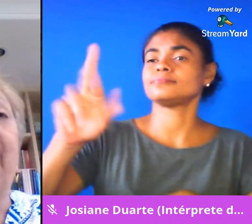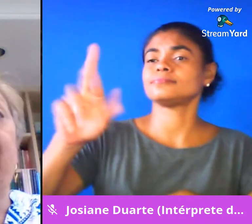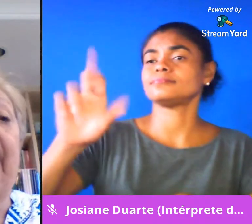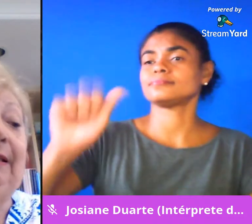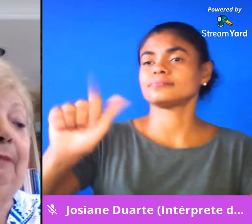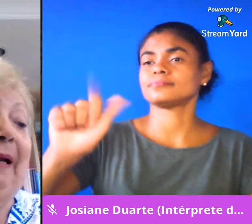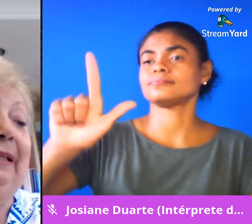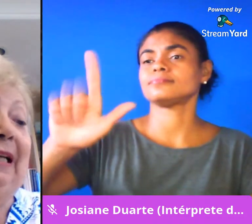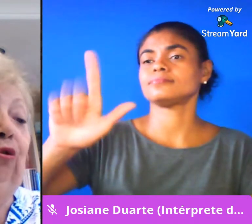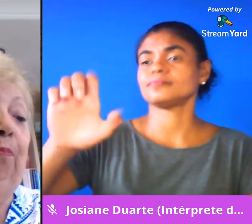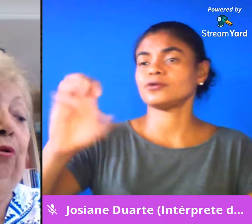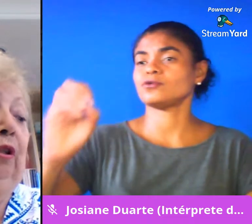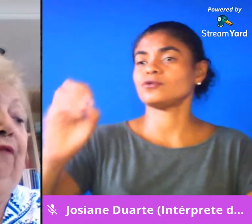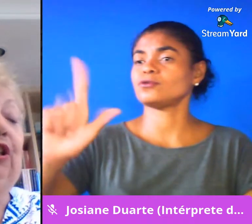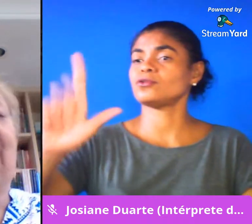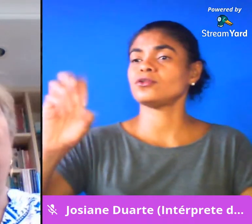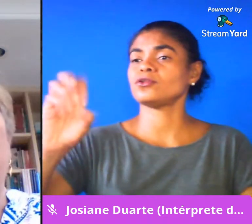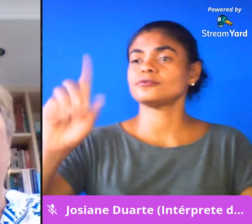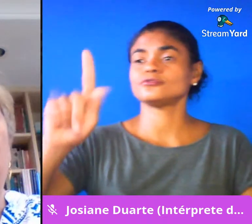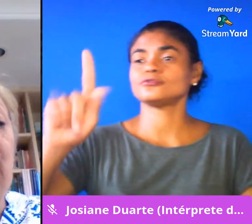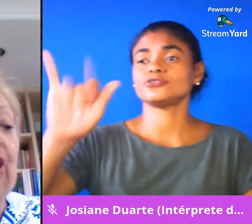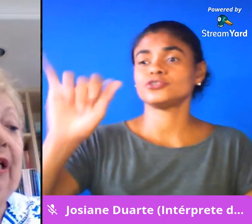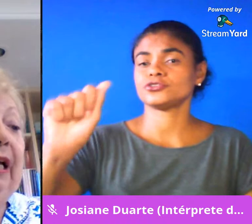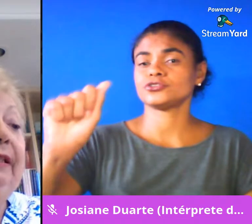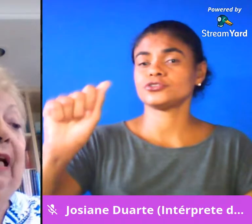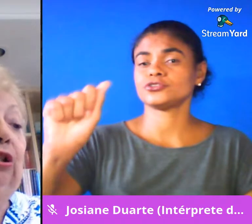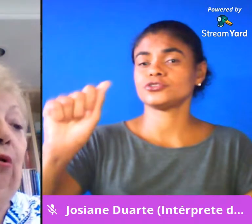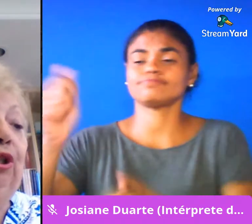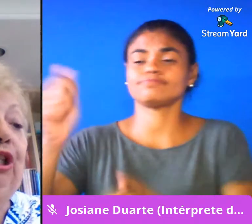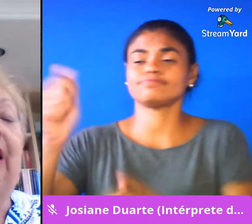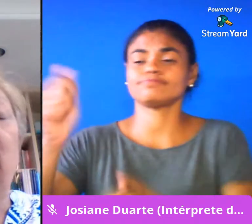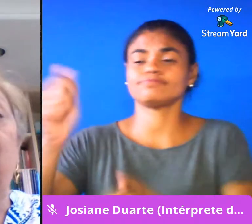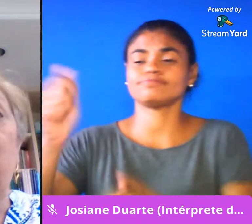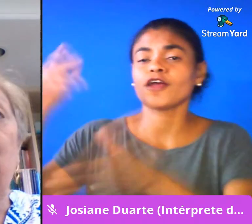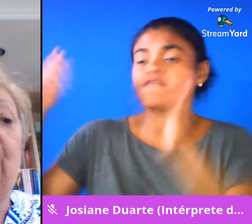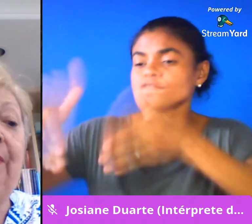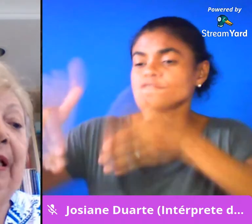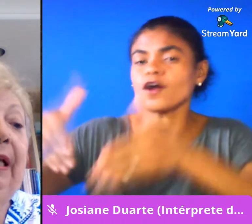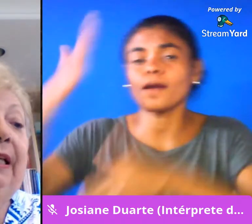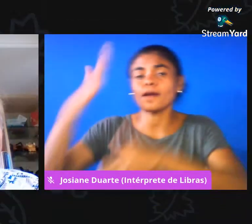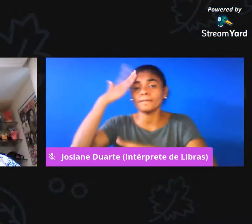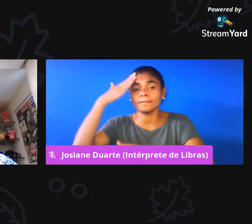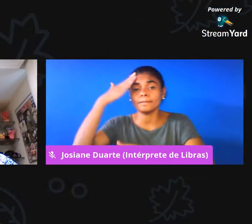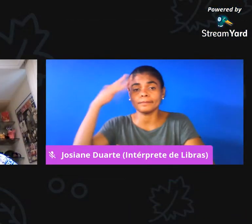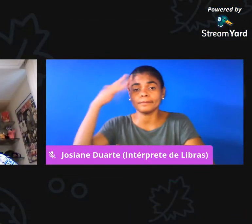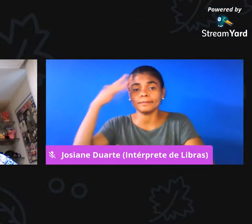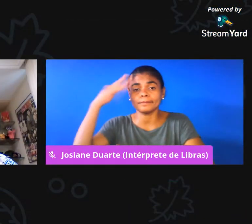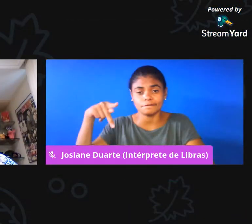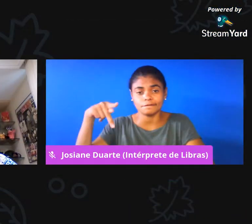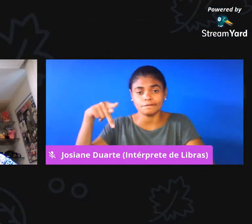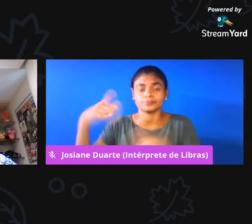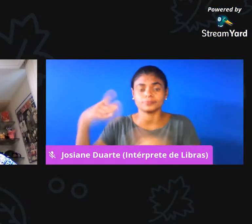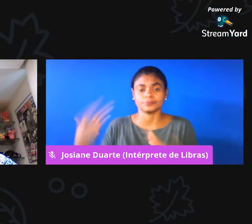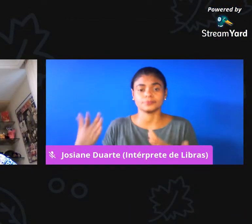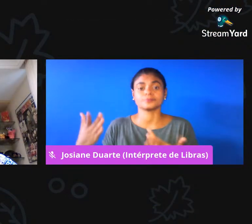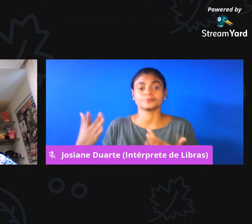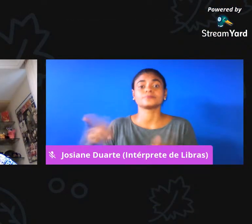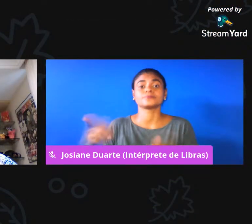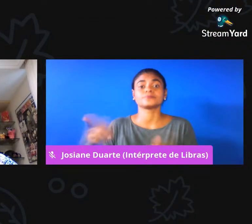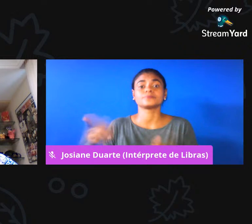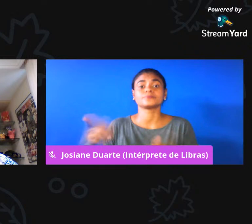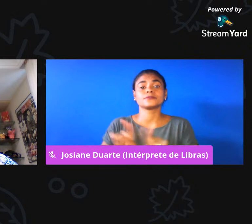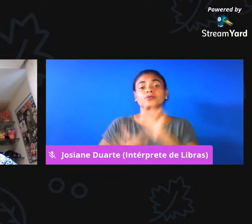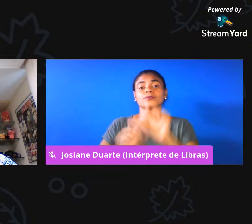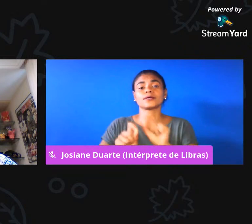Essas obras são riquíssimas para análise do ponto de vista da sociolinguística, dialetologia e etnolinguística, ciências que estudam as relações entre a